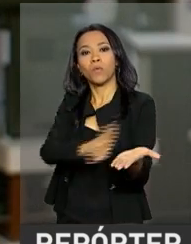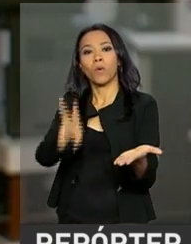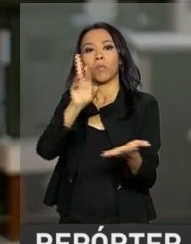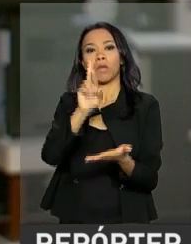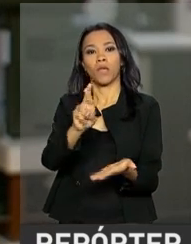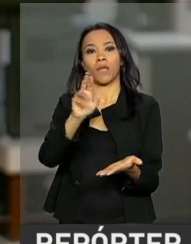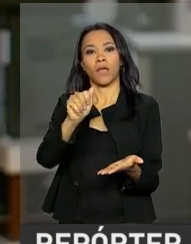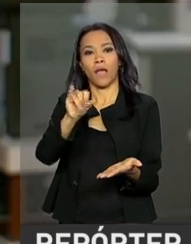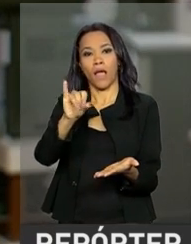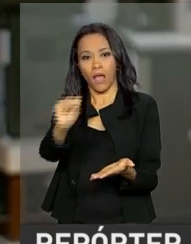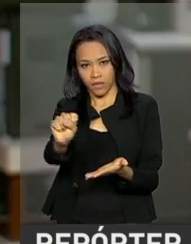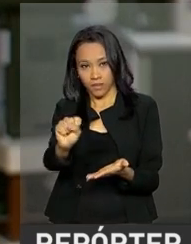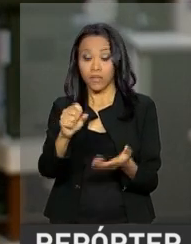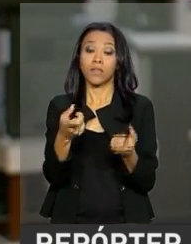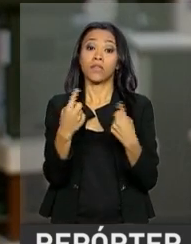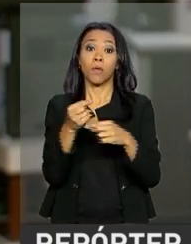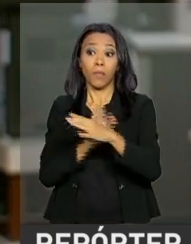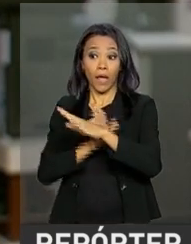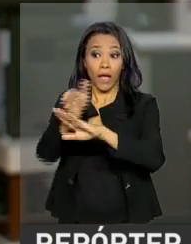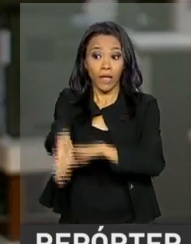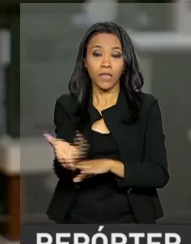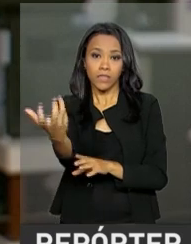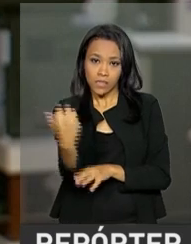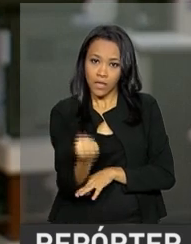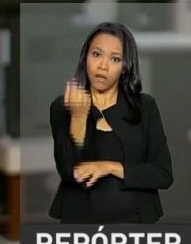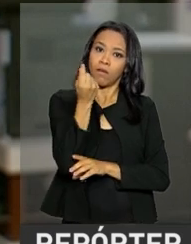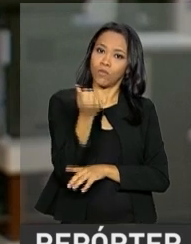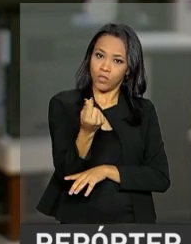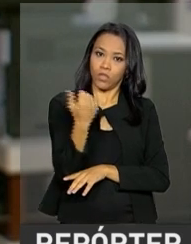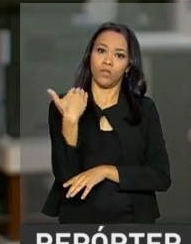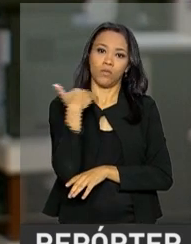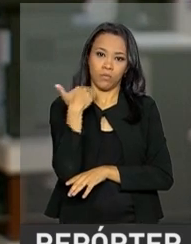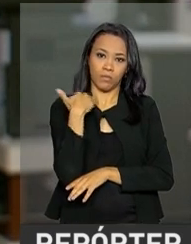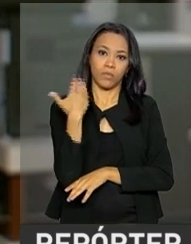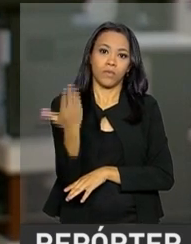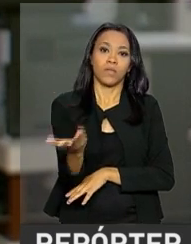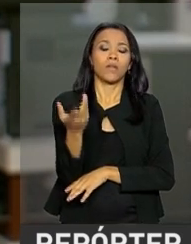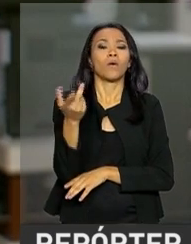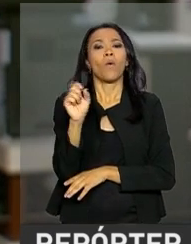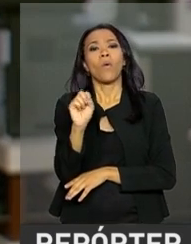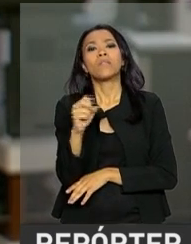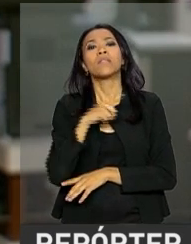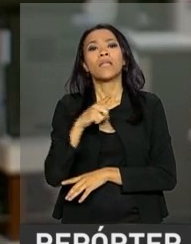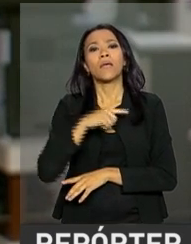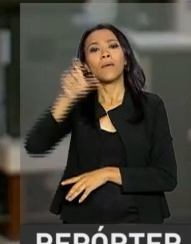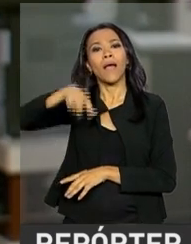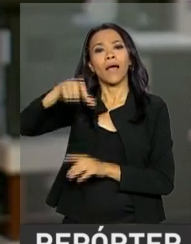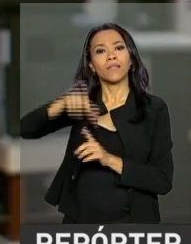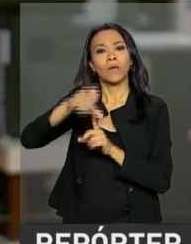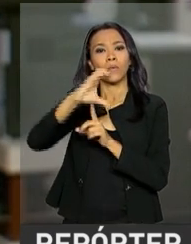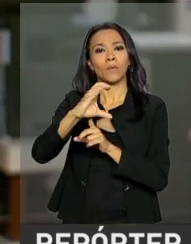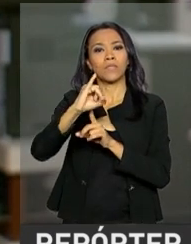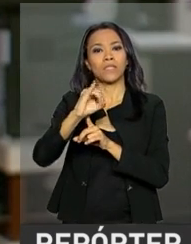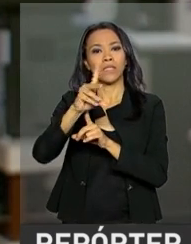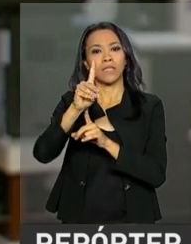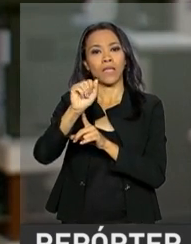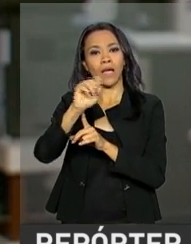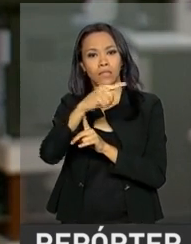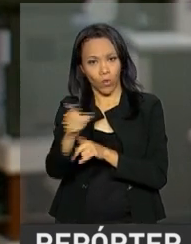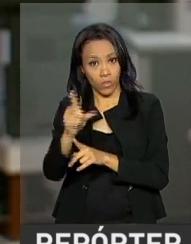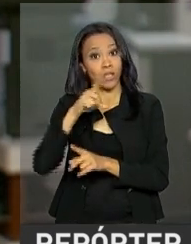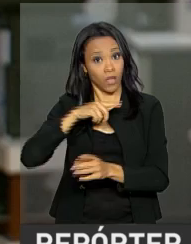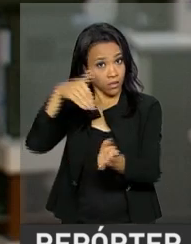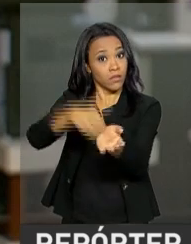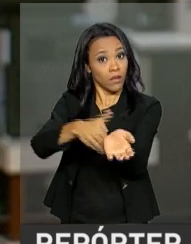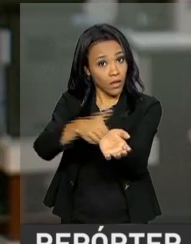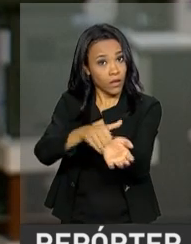poder retirar o benefício em caixas eletrônicos e casas lotéricas é preciso também ter o cartão do cidadão com senha registrada Quem ainda não tem